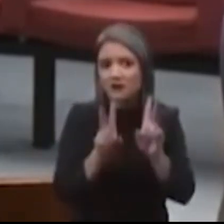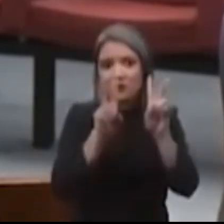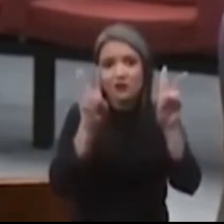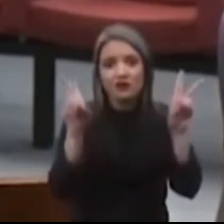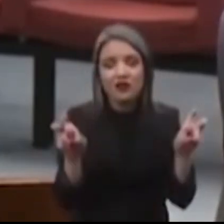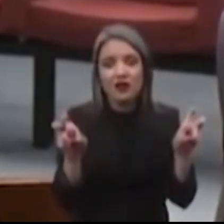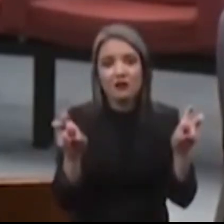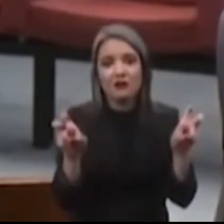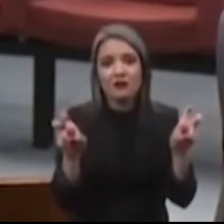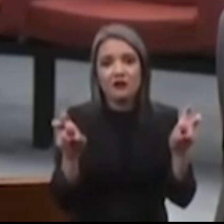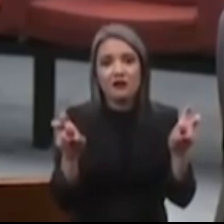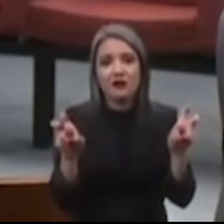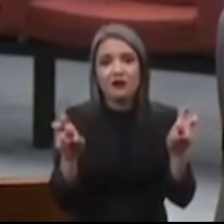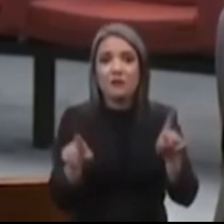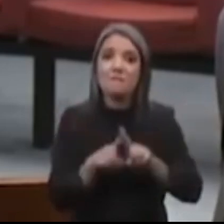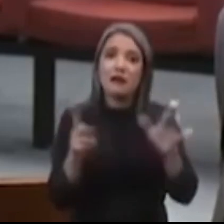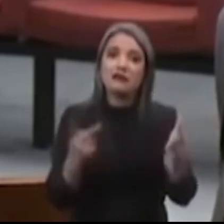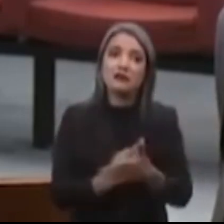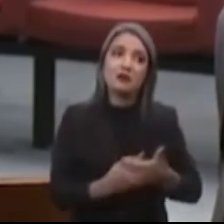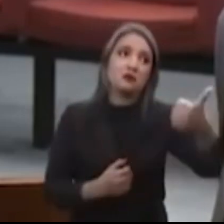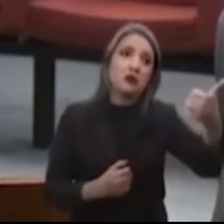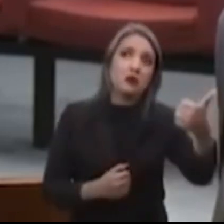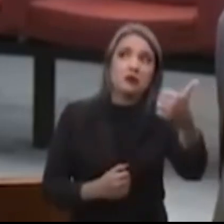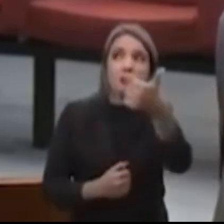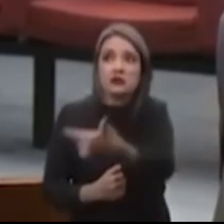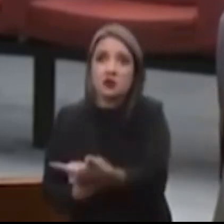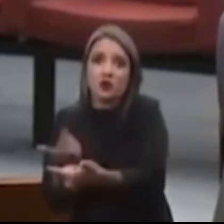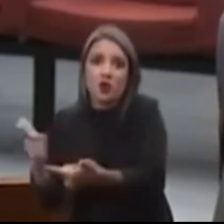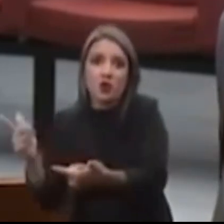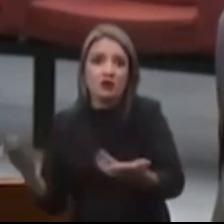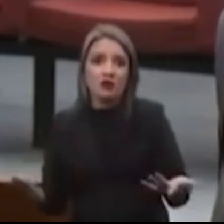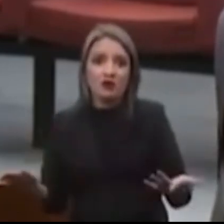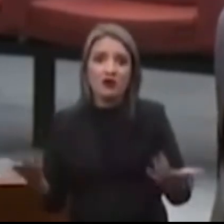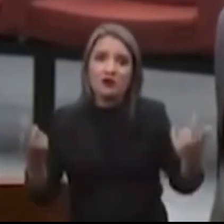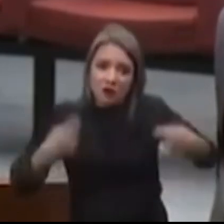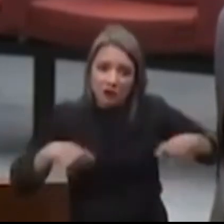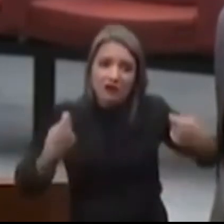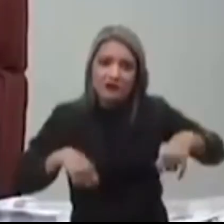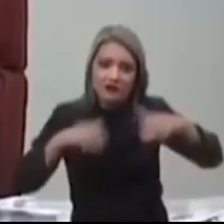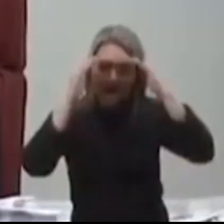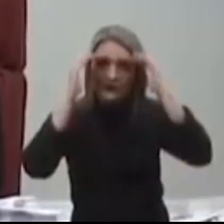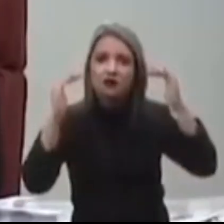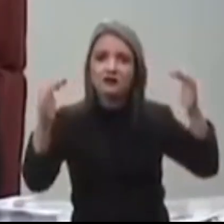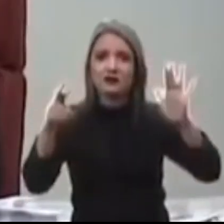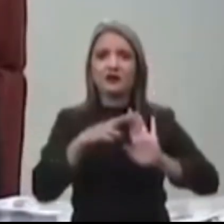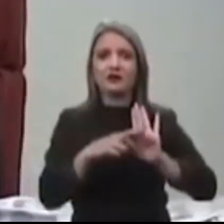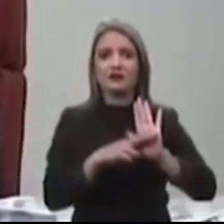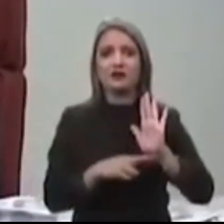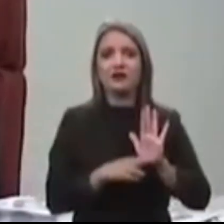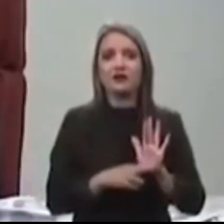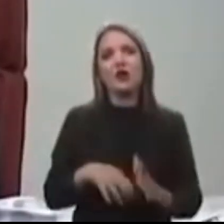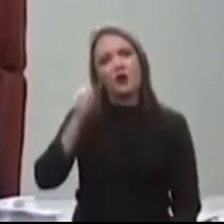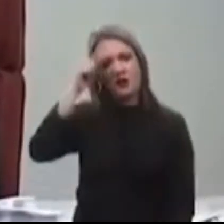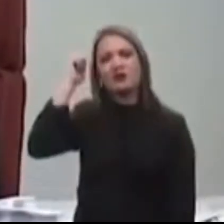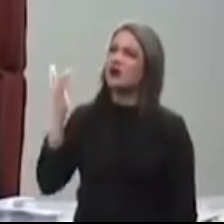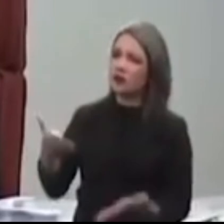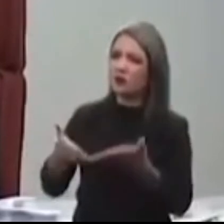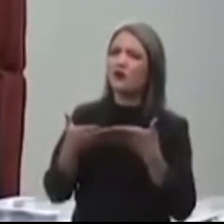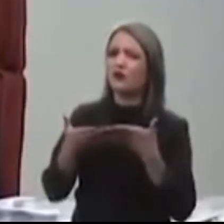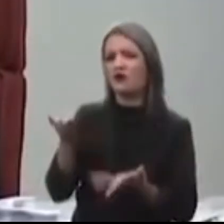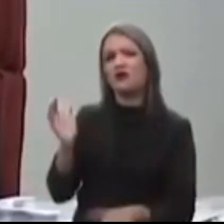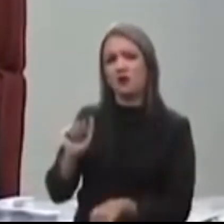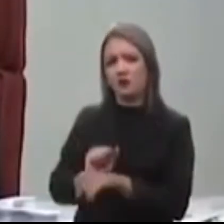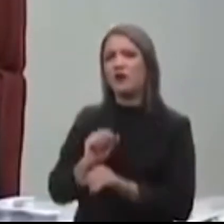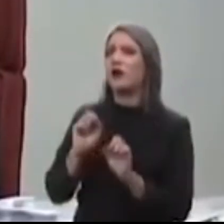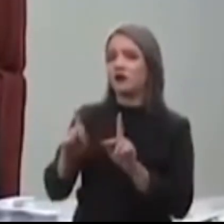que uma é posterior a outra e esse critério da cronologia deveria prevalecer mas o último argumento Presidente eu tenho último